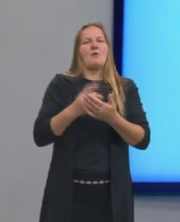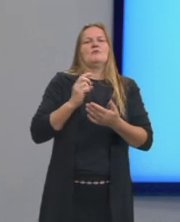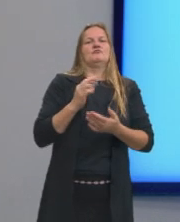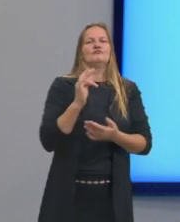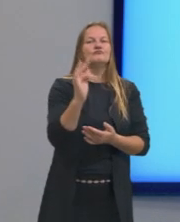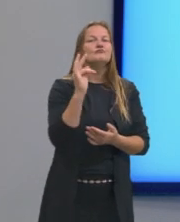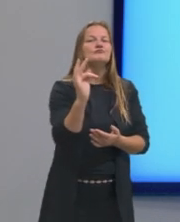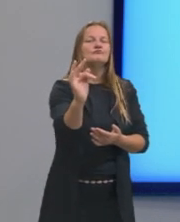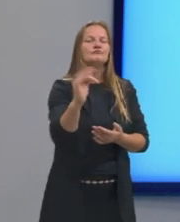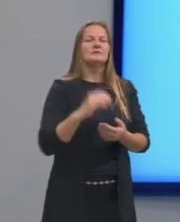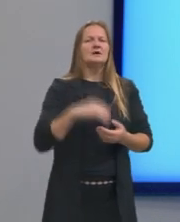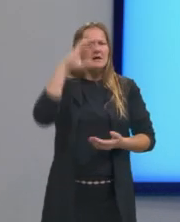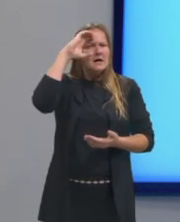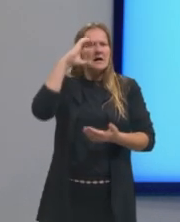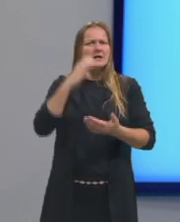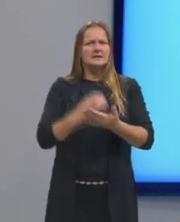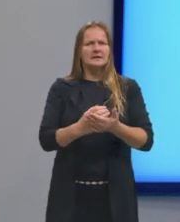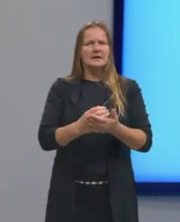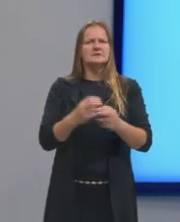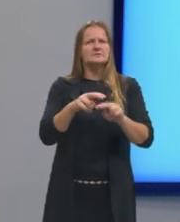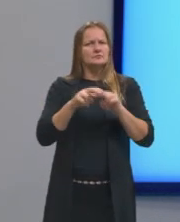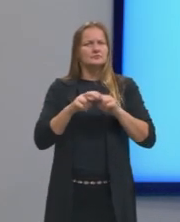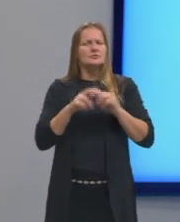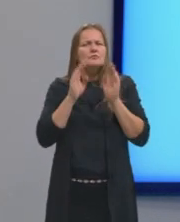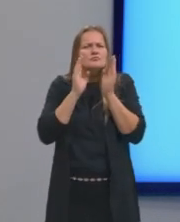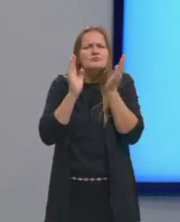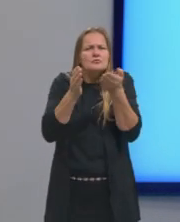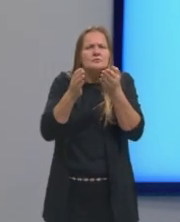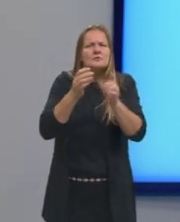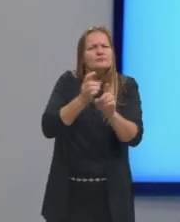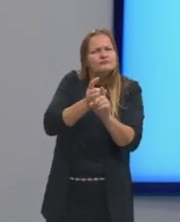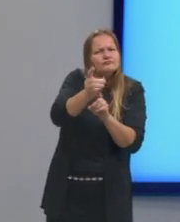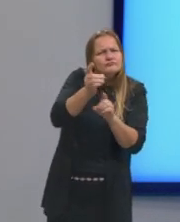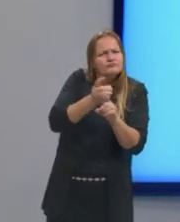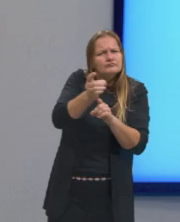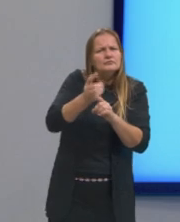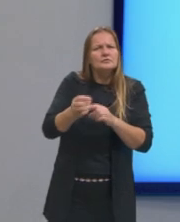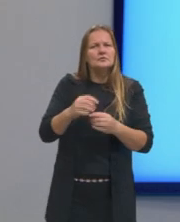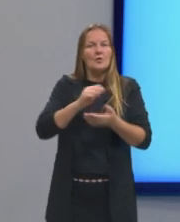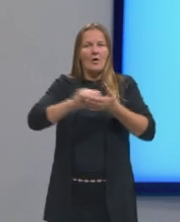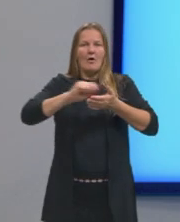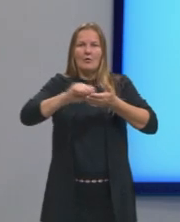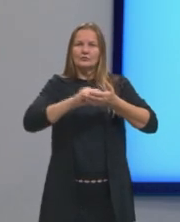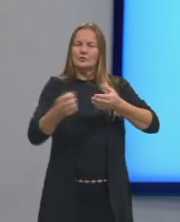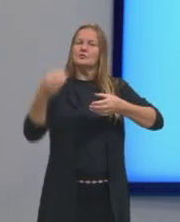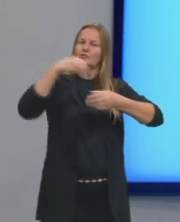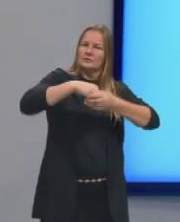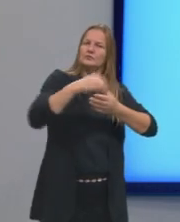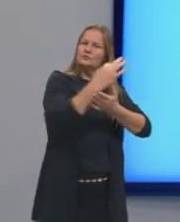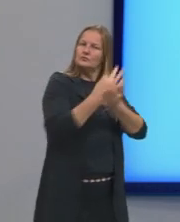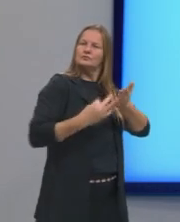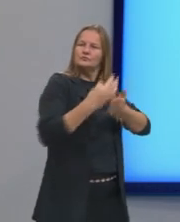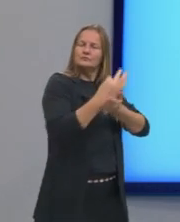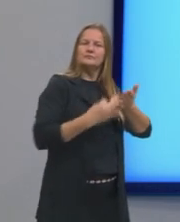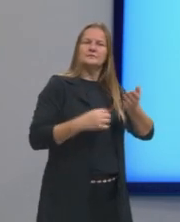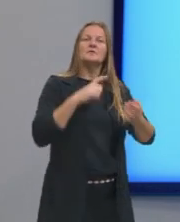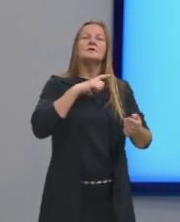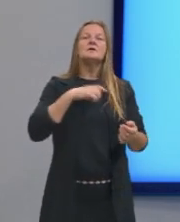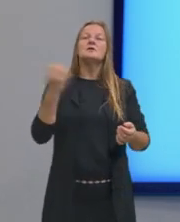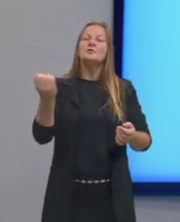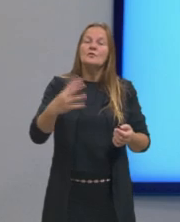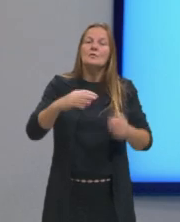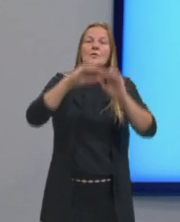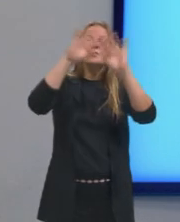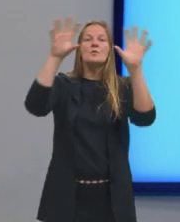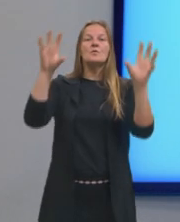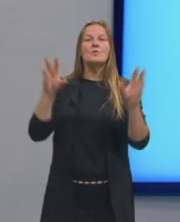a tese portanto que direciona o posicionamento do autor dentro do texto deve aparecer novamente na